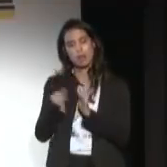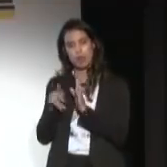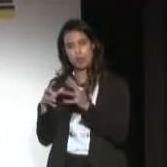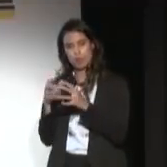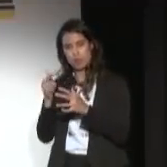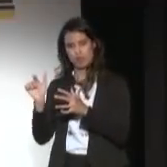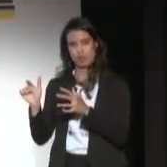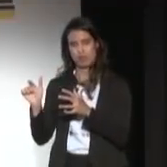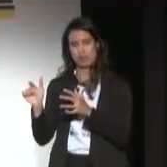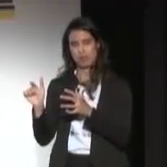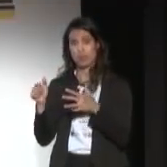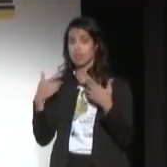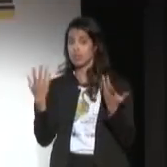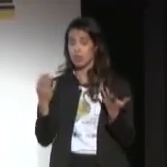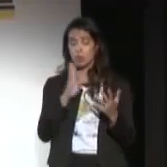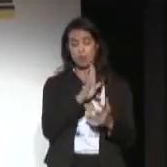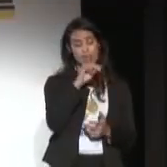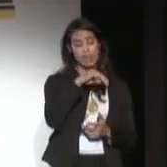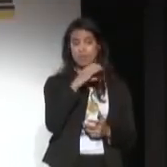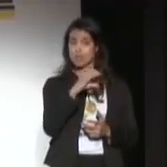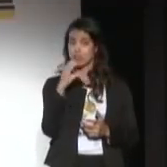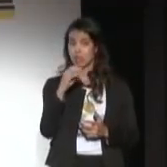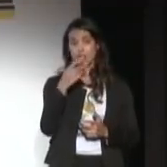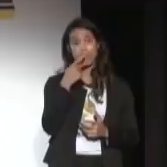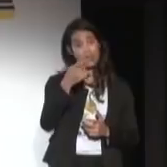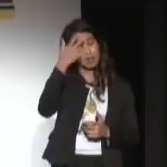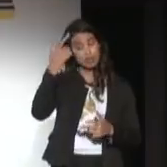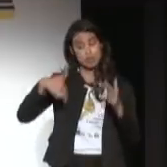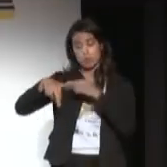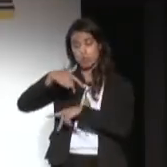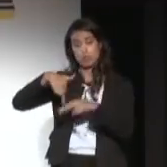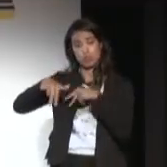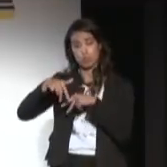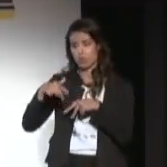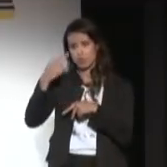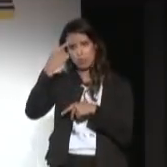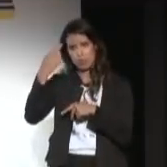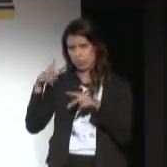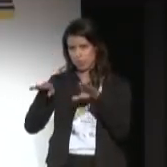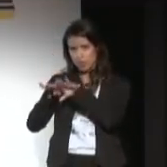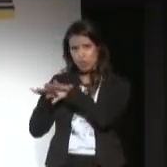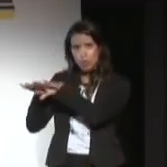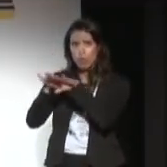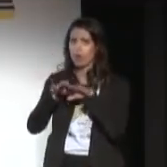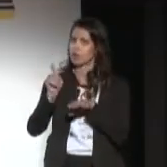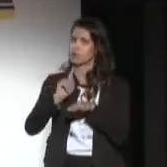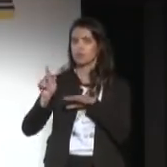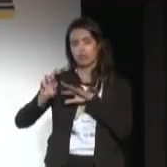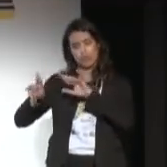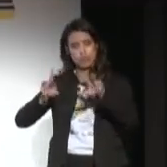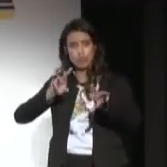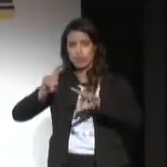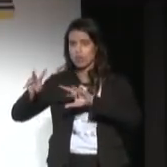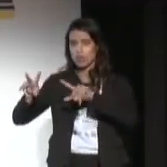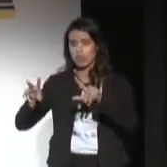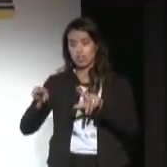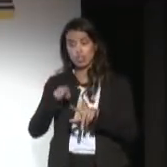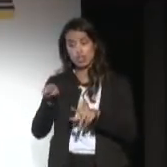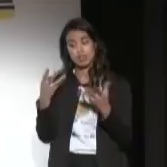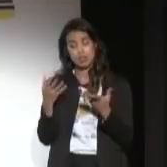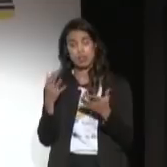Então, assim, quando falamos de BNCC, falamos de pessoas que têm saberes totalmente distintos, mas que estão formando as pessoas do